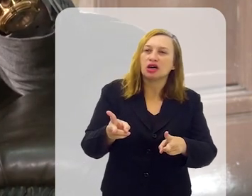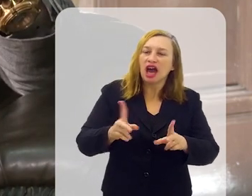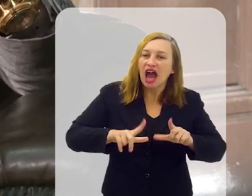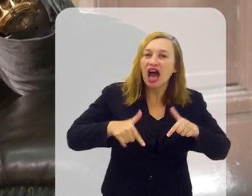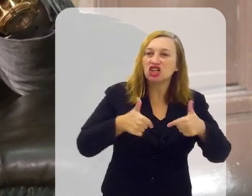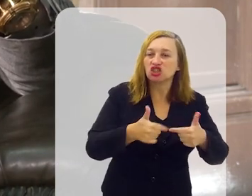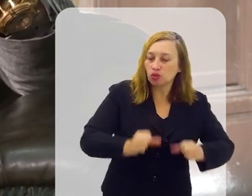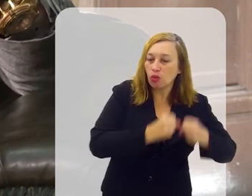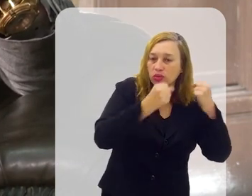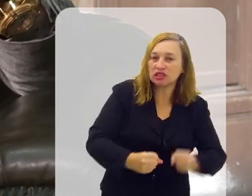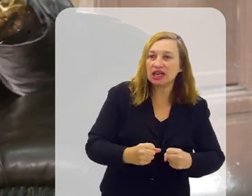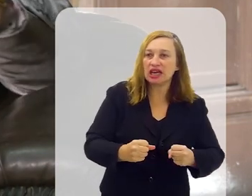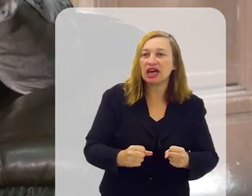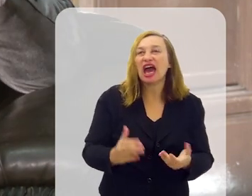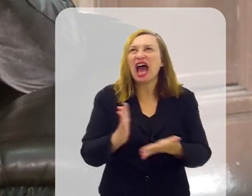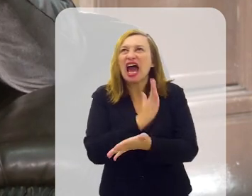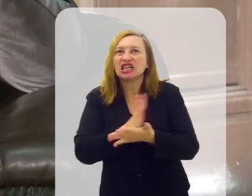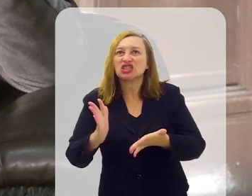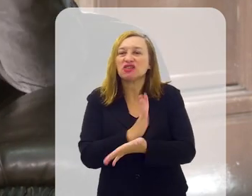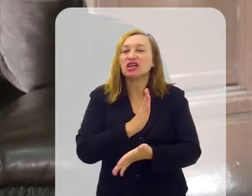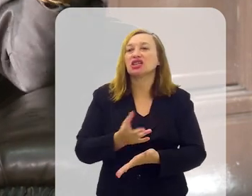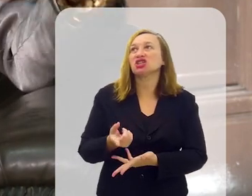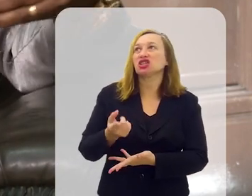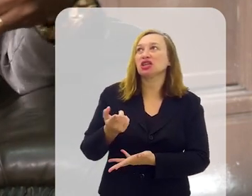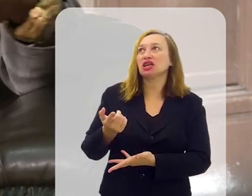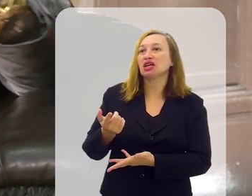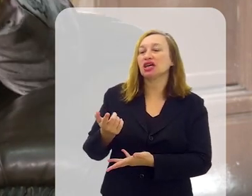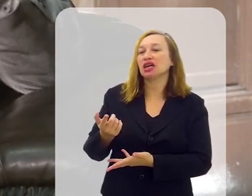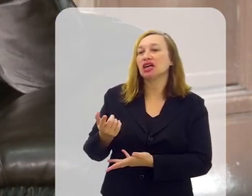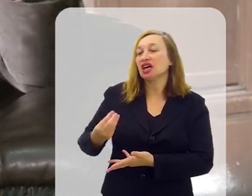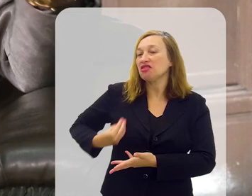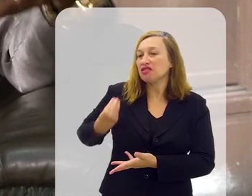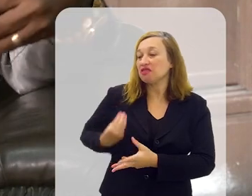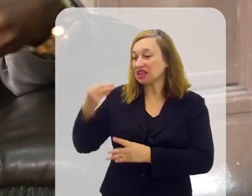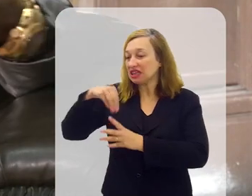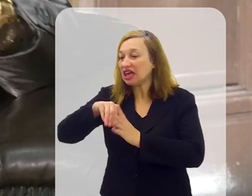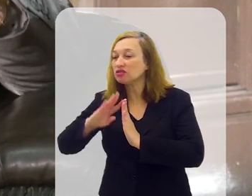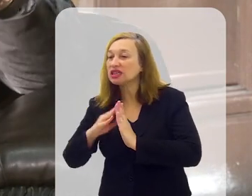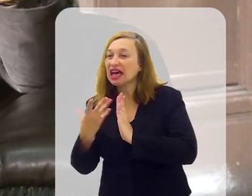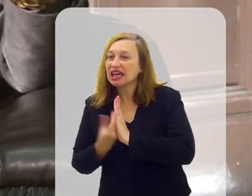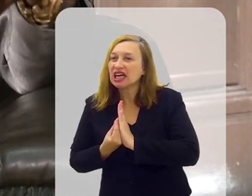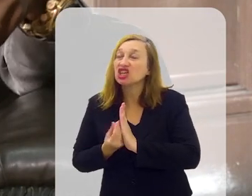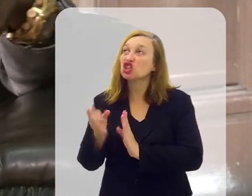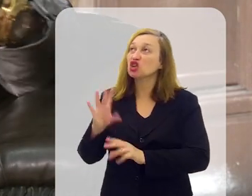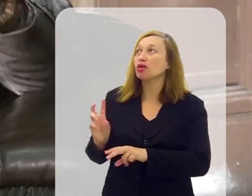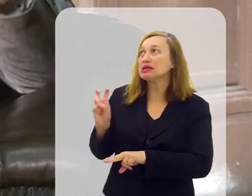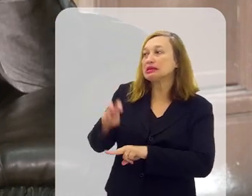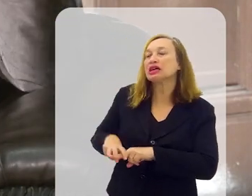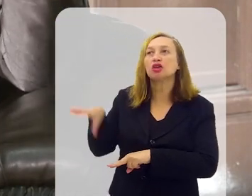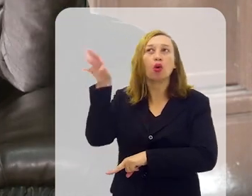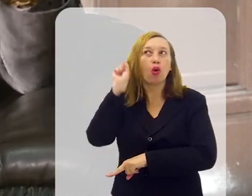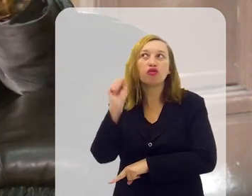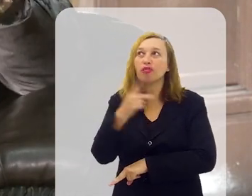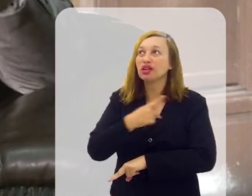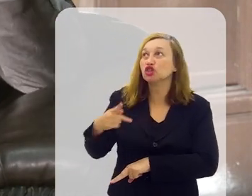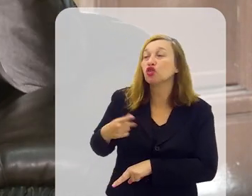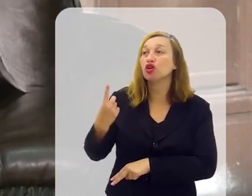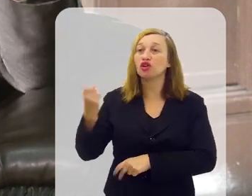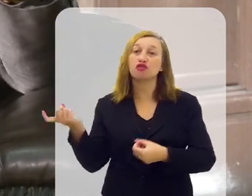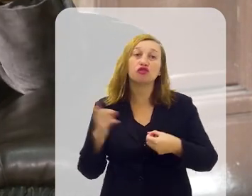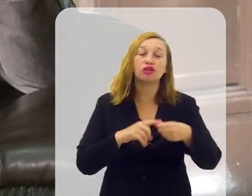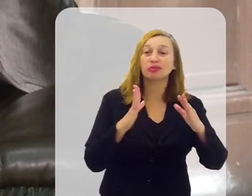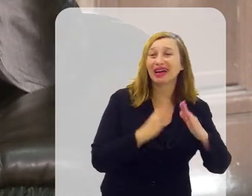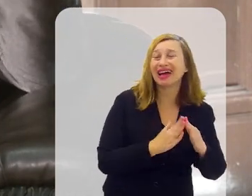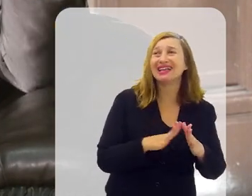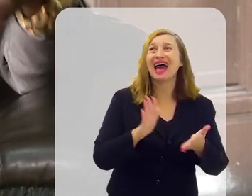céu. Né? Às vezes a gente cai numa rotina dentro da igreja, uma rotina, aí você só senta, escuta o pastor, depois vai